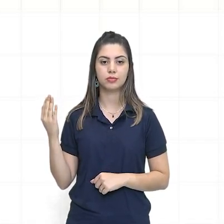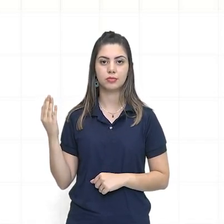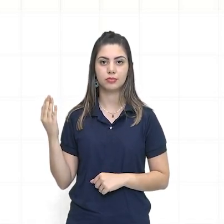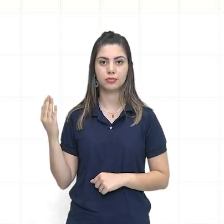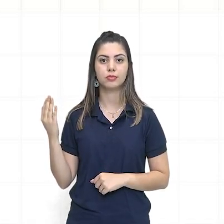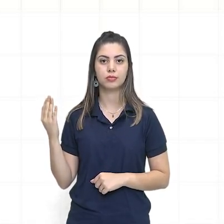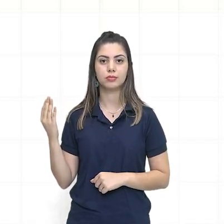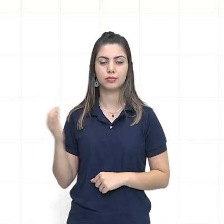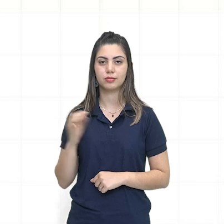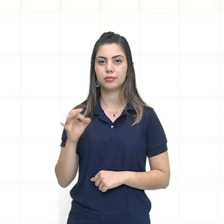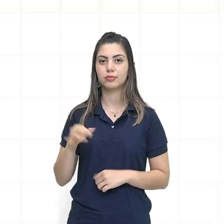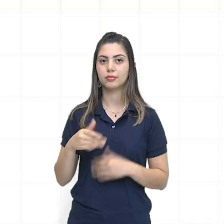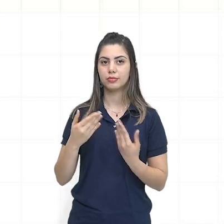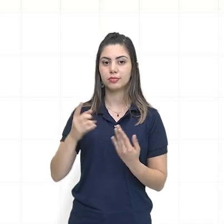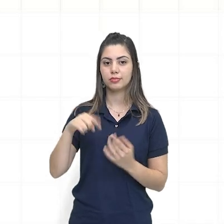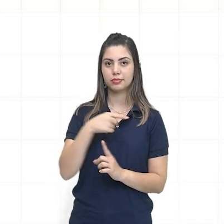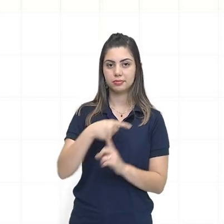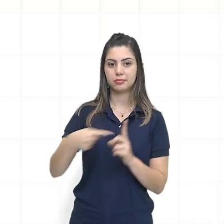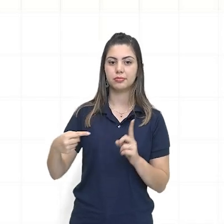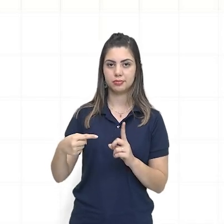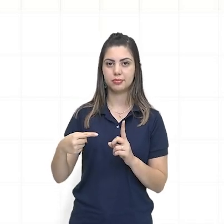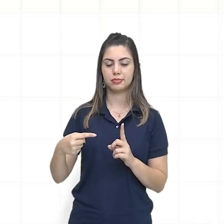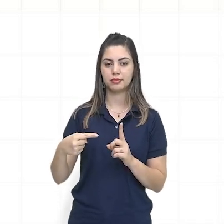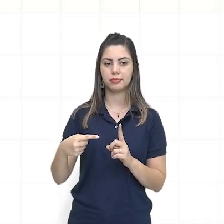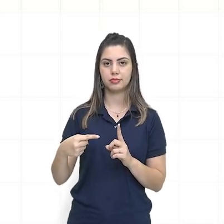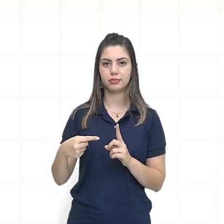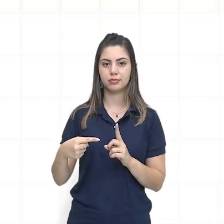até aqui, ó, até a metade da metade.